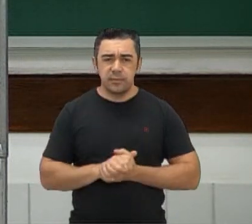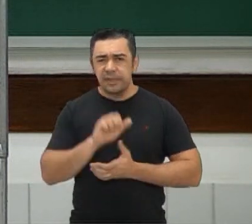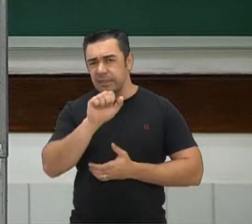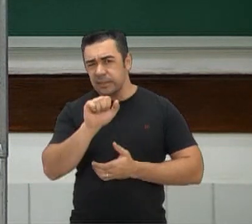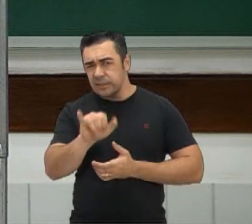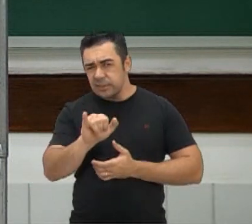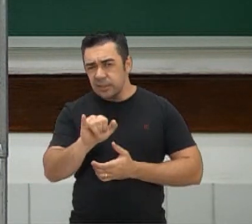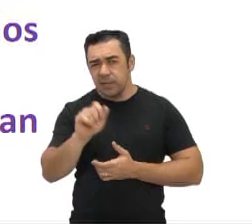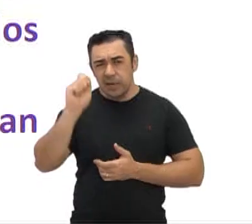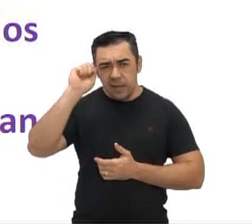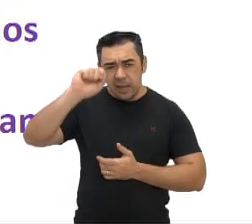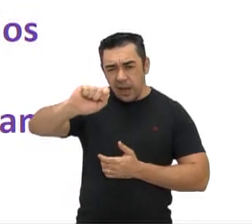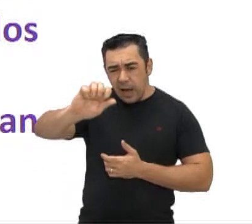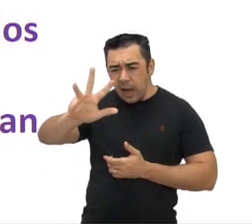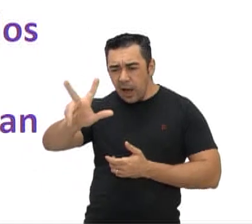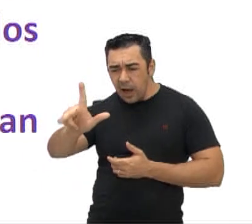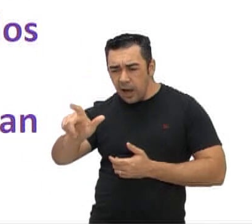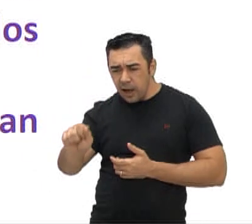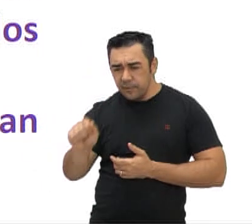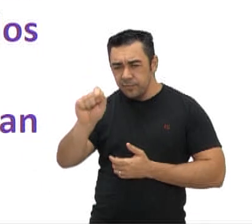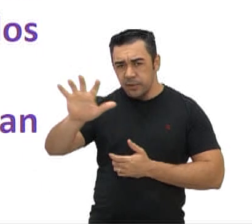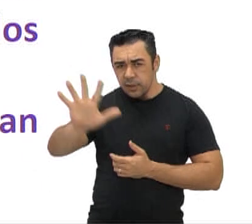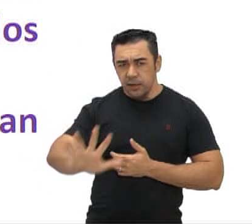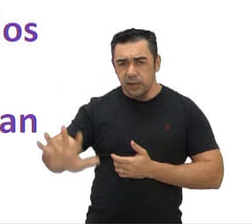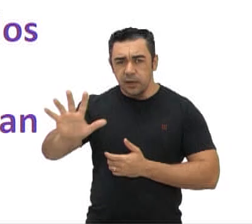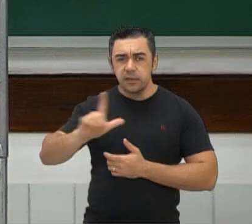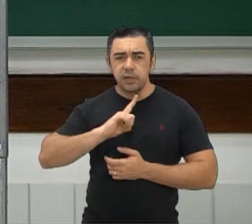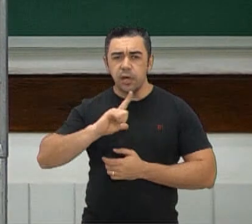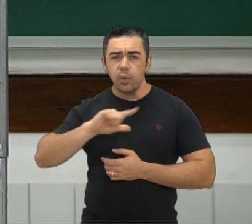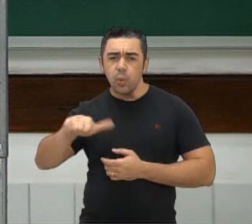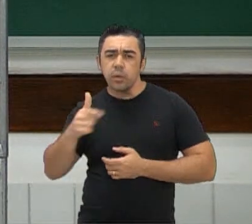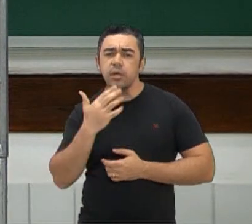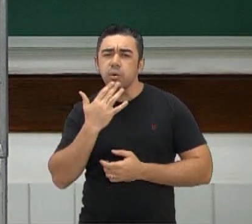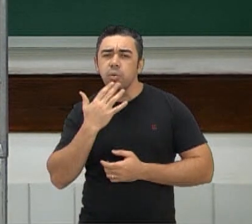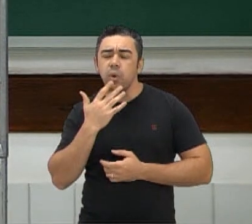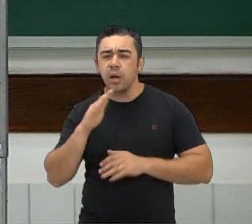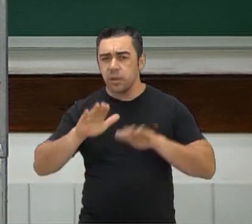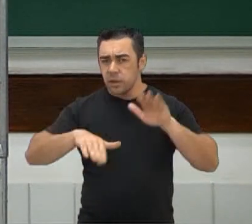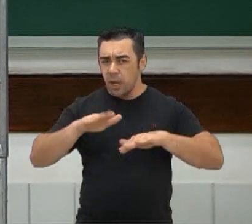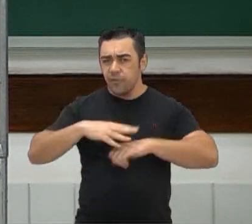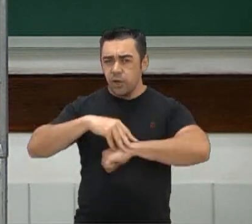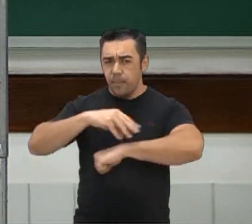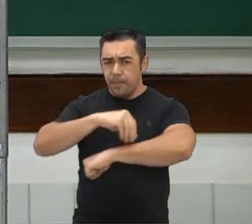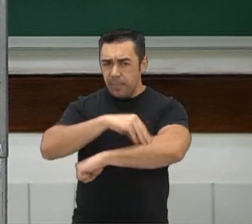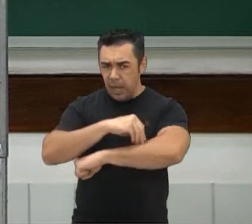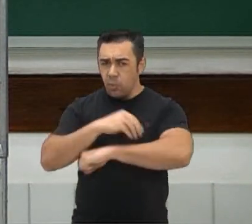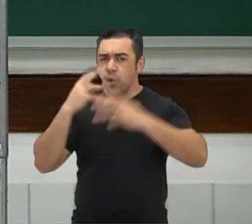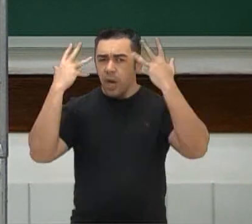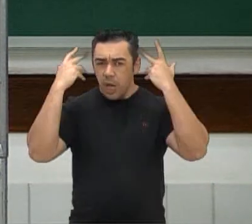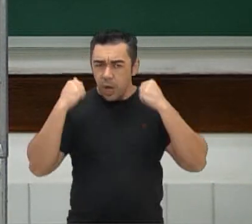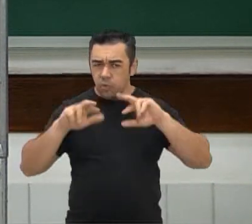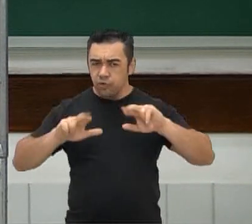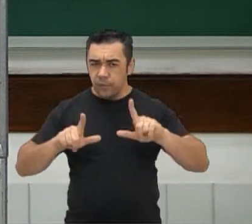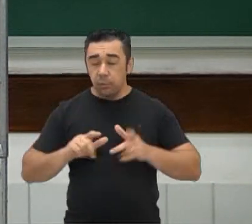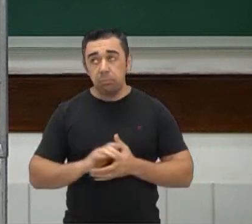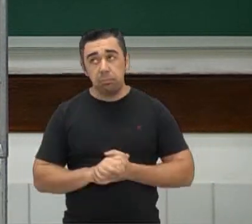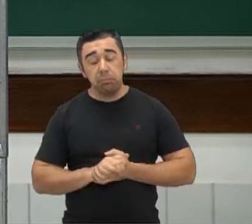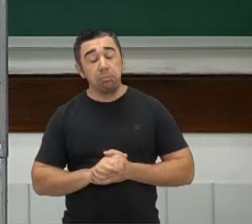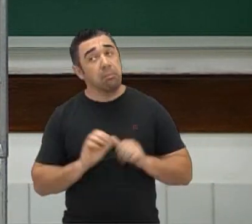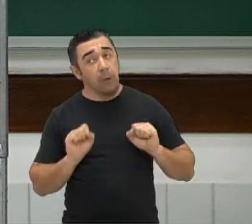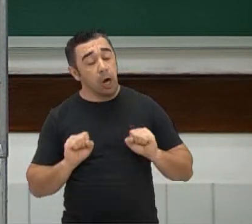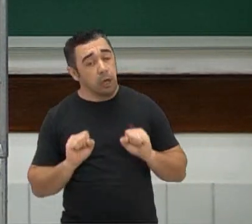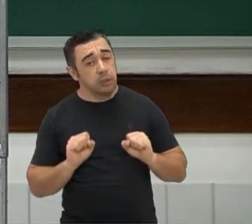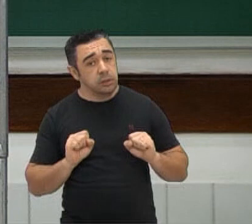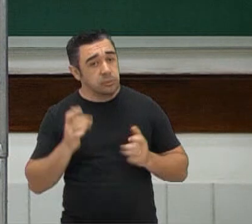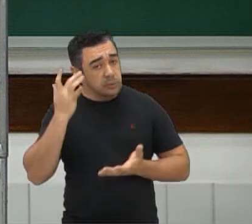da África fosse de outra cor, os pelos dos leões seriam diferentes? Pode ser que sim, a gente não pode afirmar com certeza, né? Até porque se